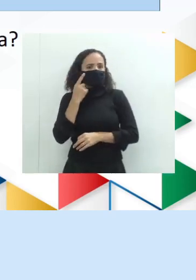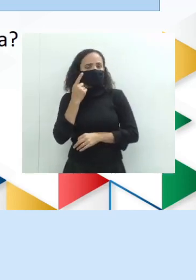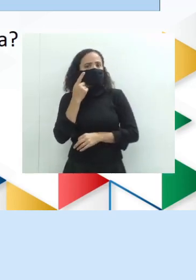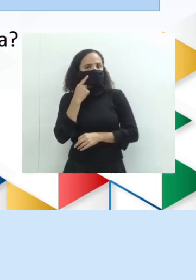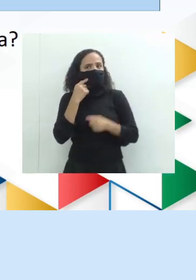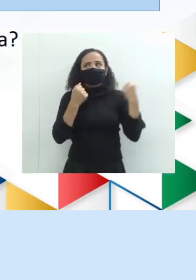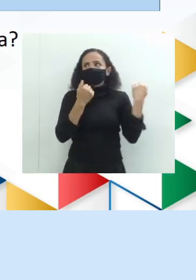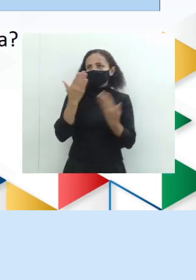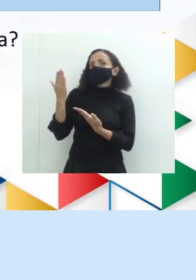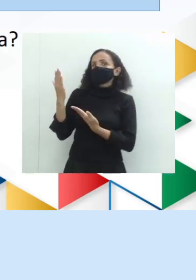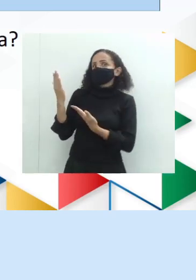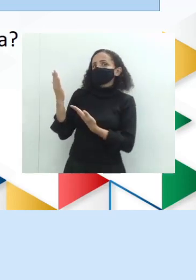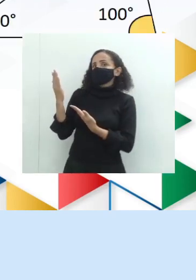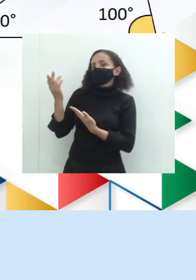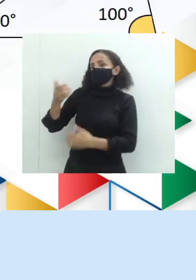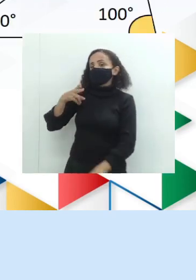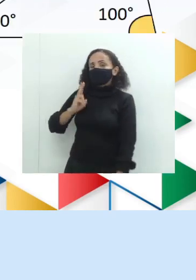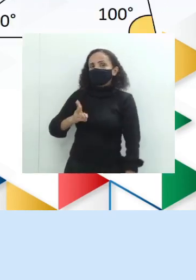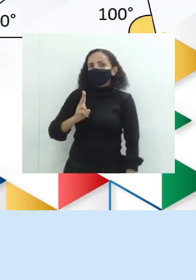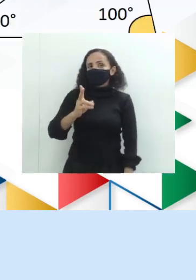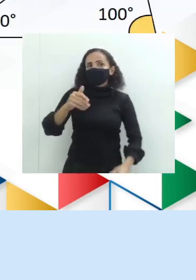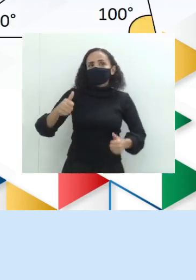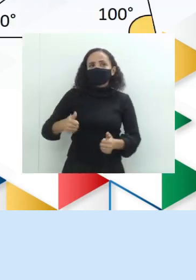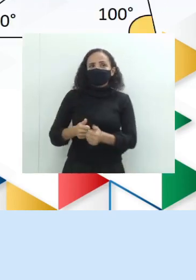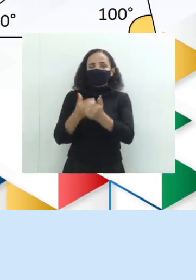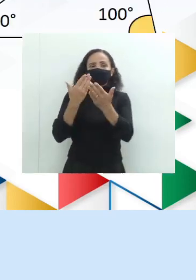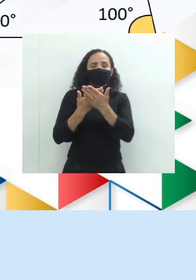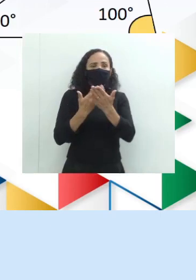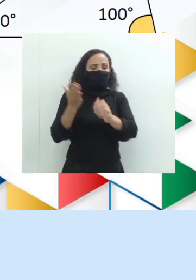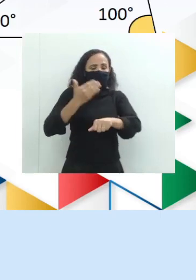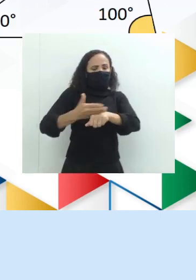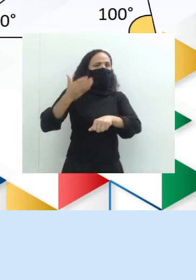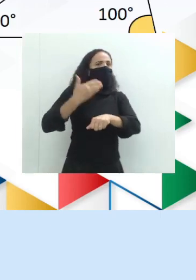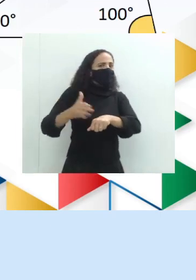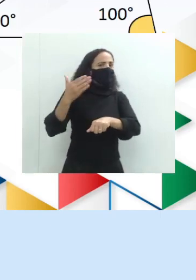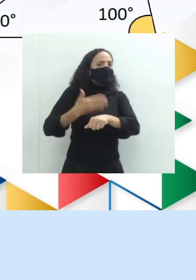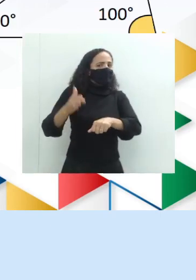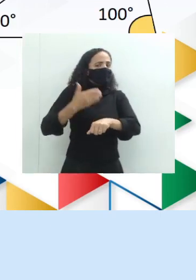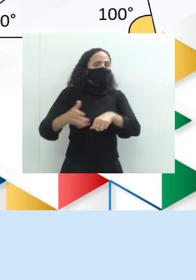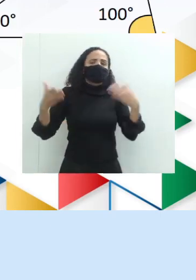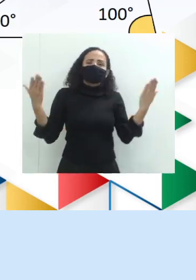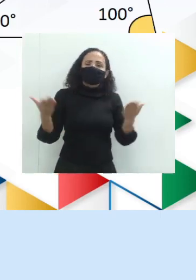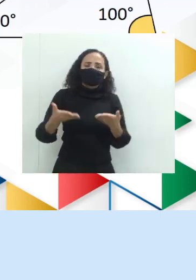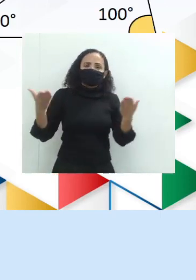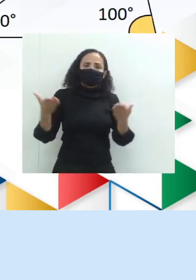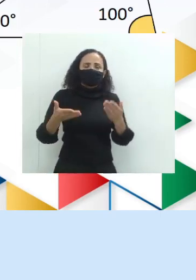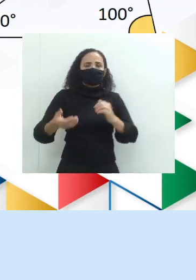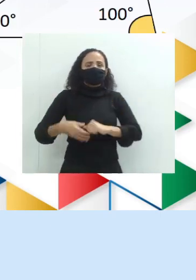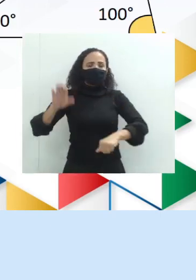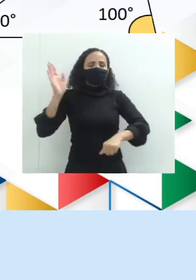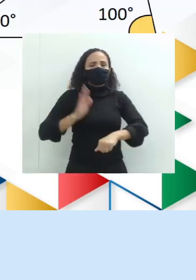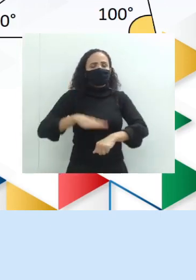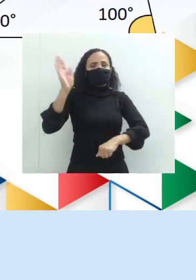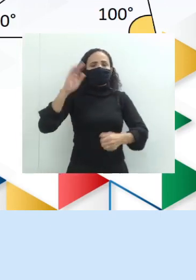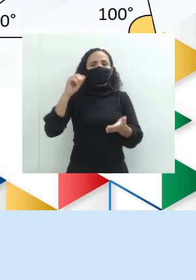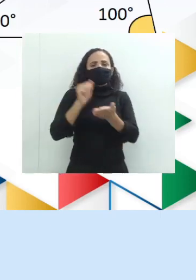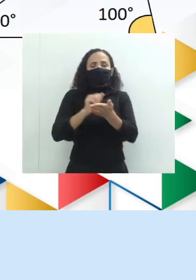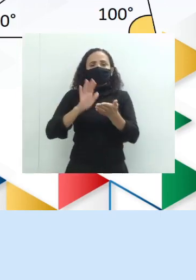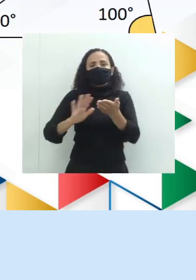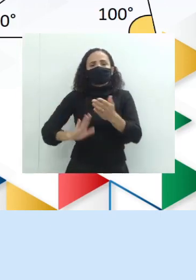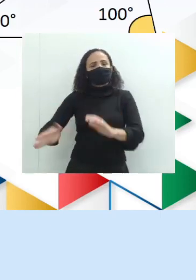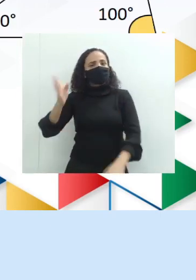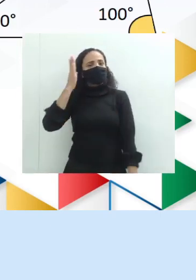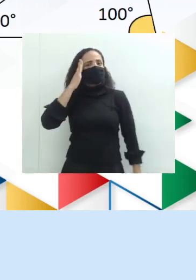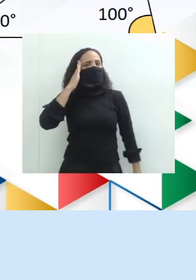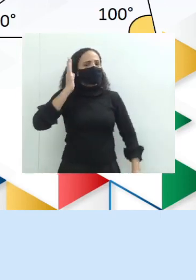retângulos. Fechou? Vamos seguir então para a gente treinar bastante comigo agora mais atividades e entender um